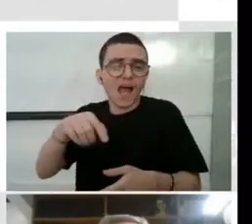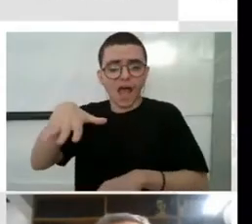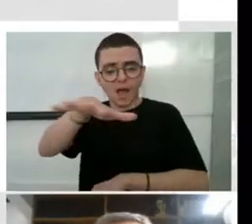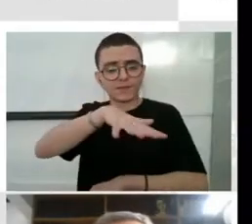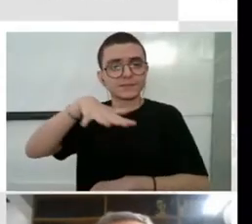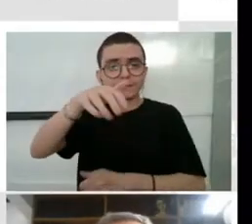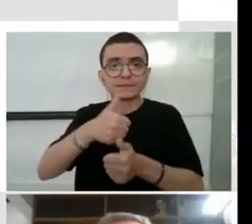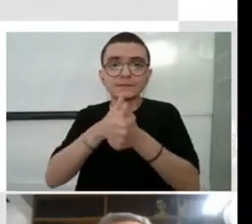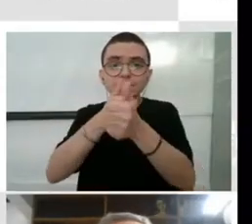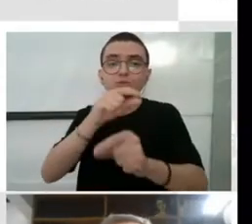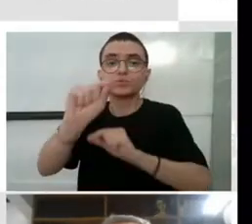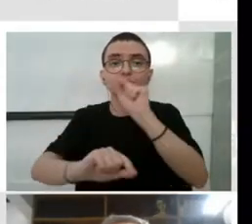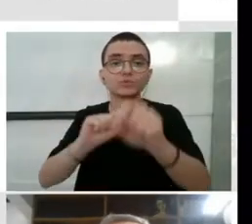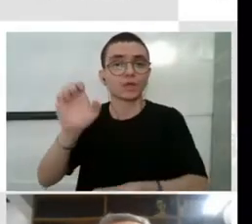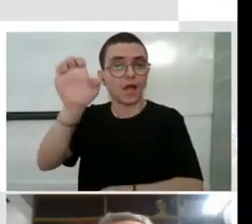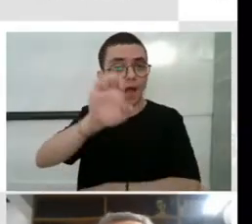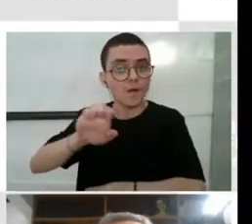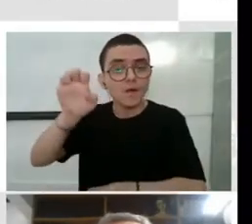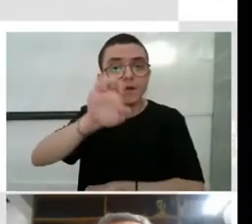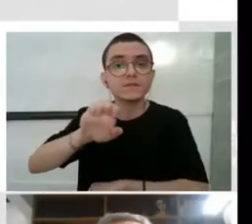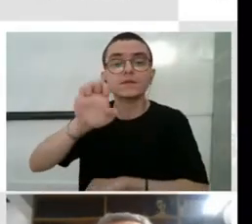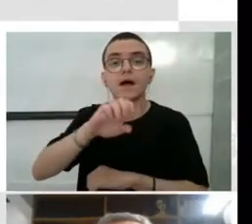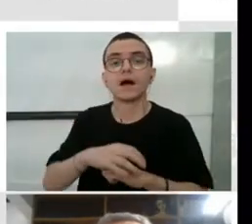os estados estão